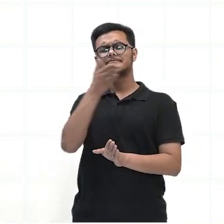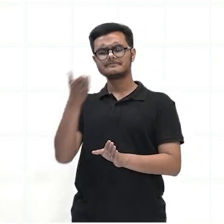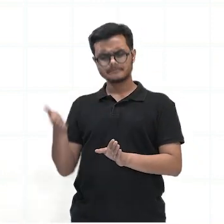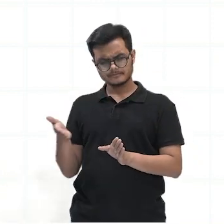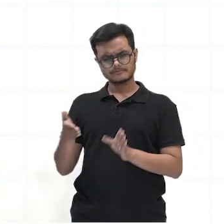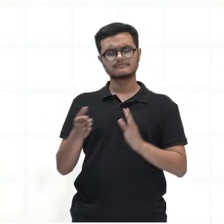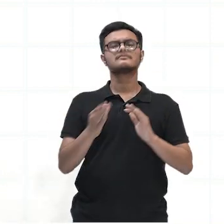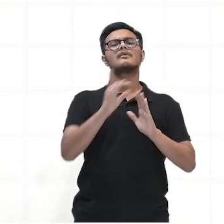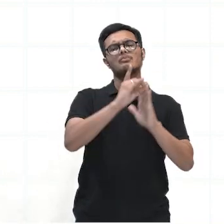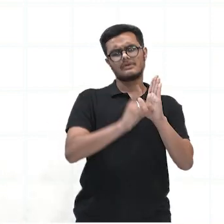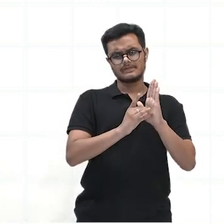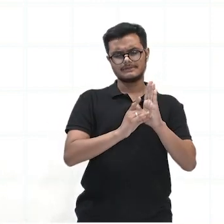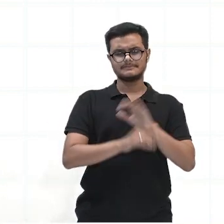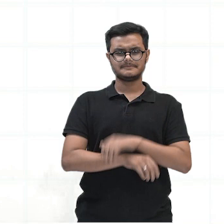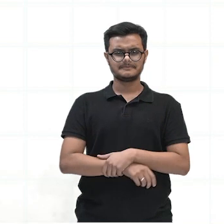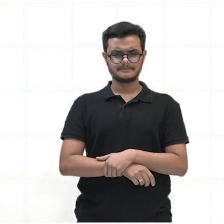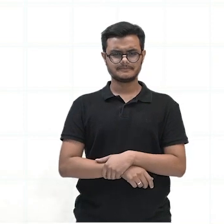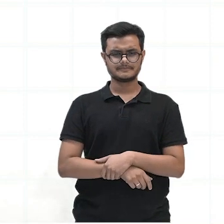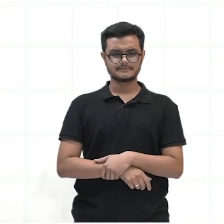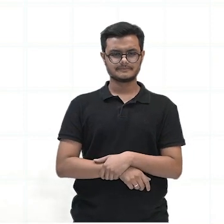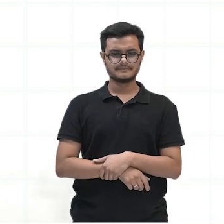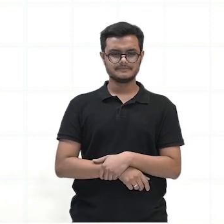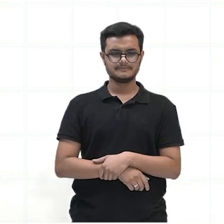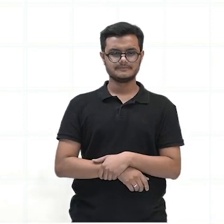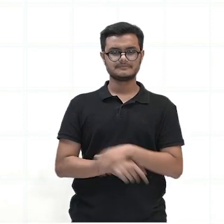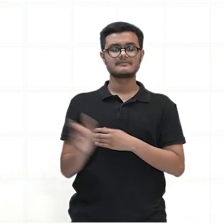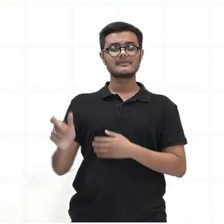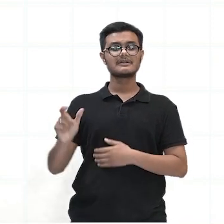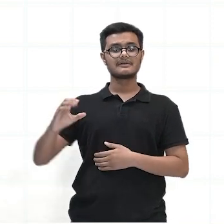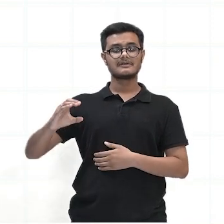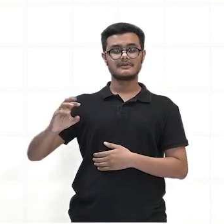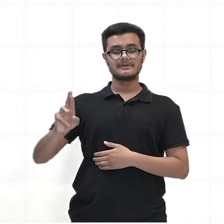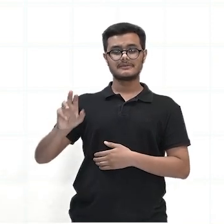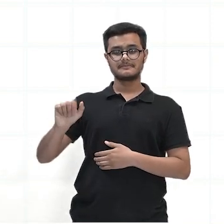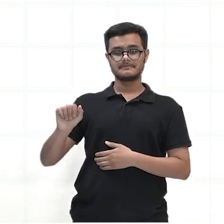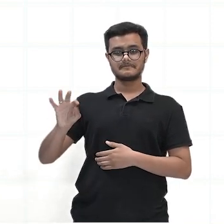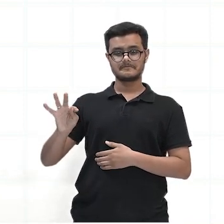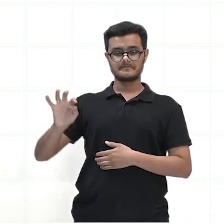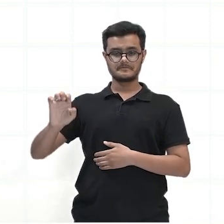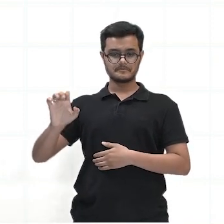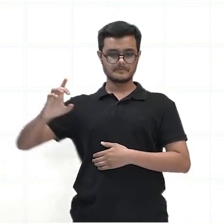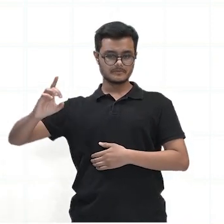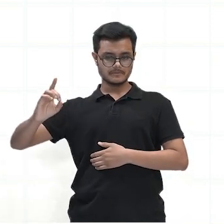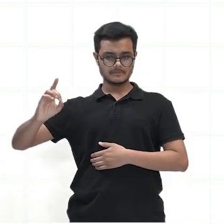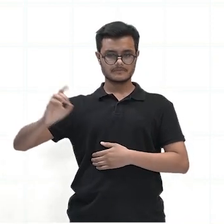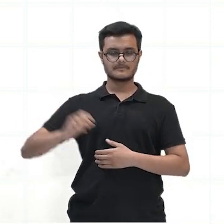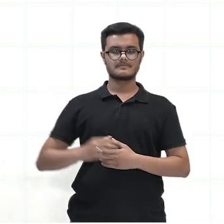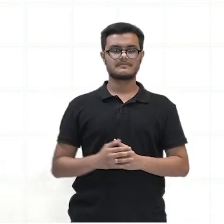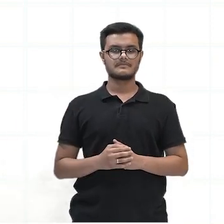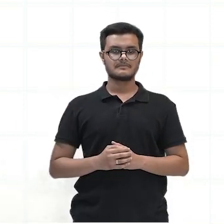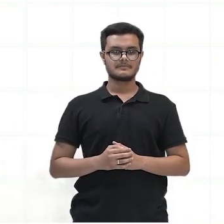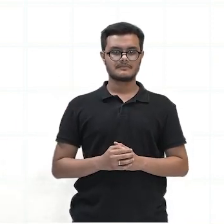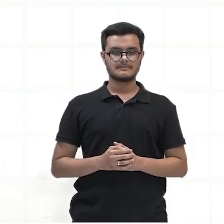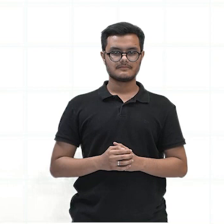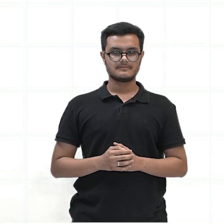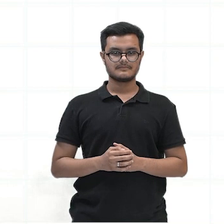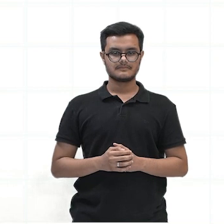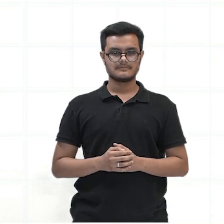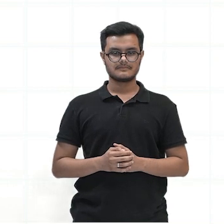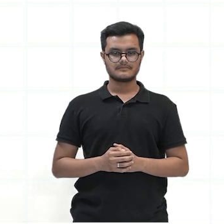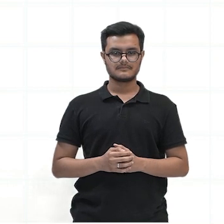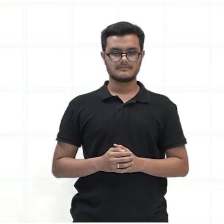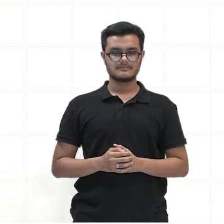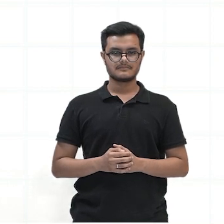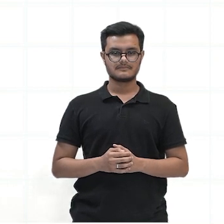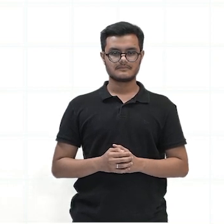olha só, mais uma palavra em destaque, created. Então, eles criaram um modelo universal de